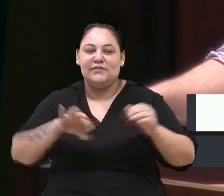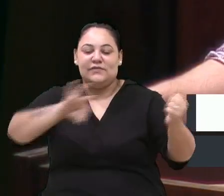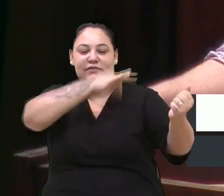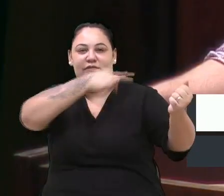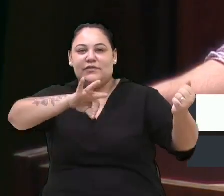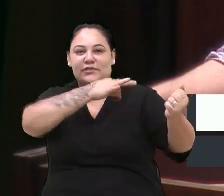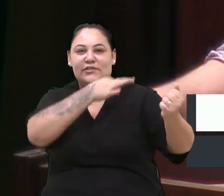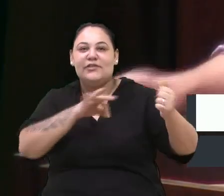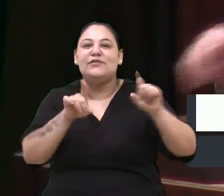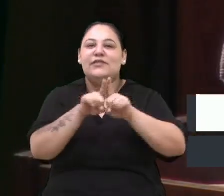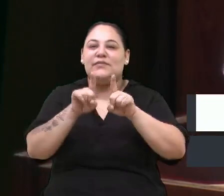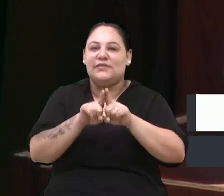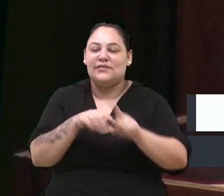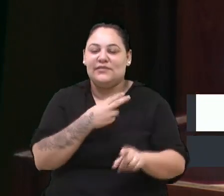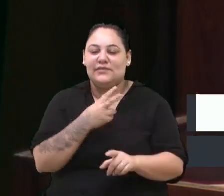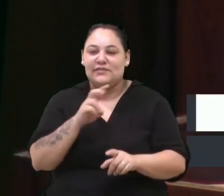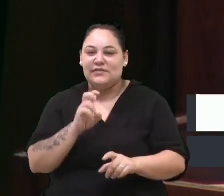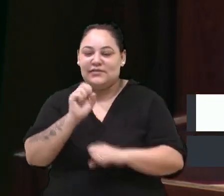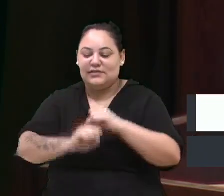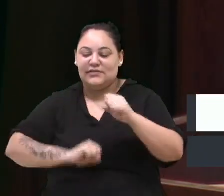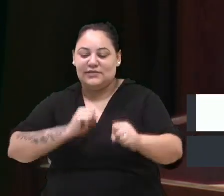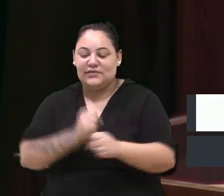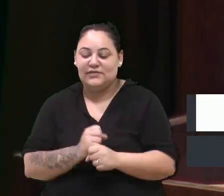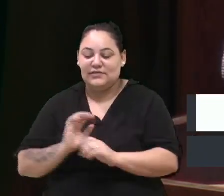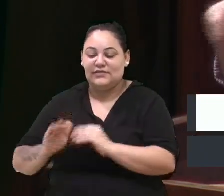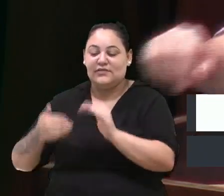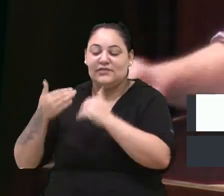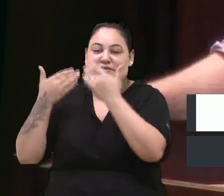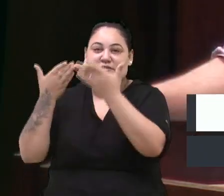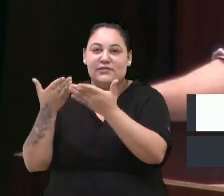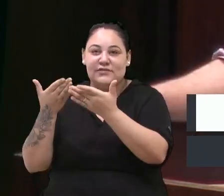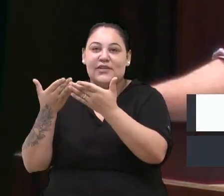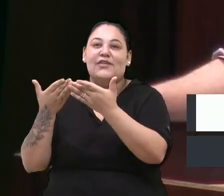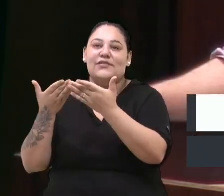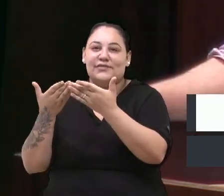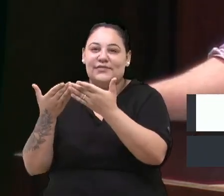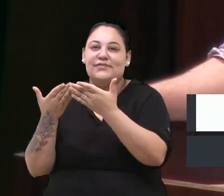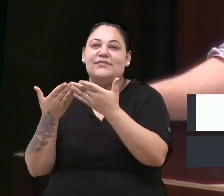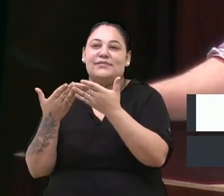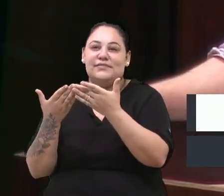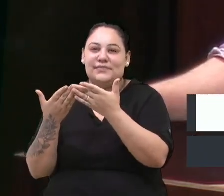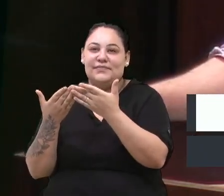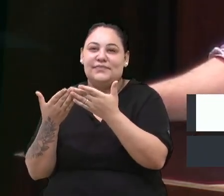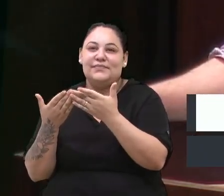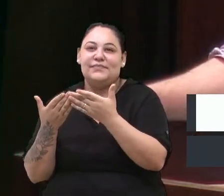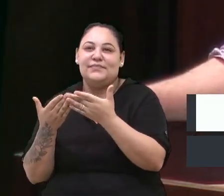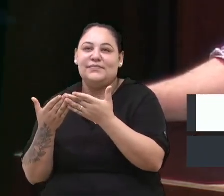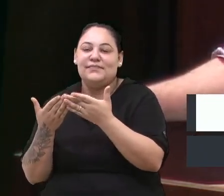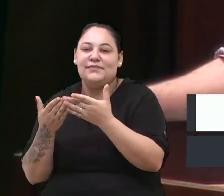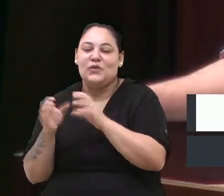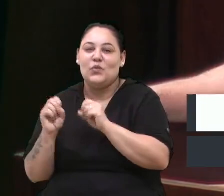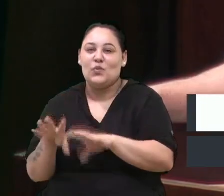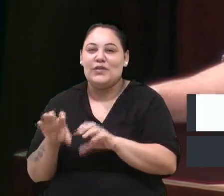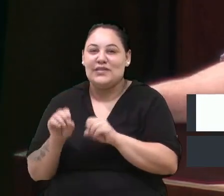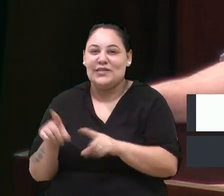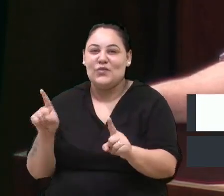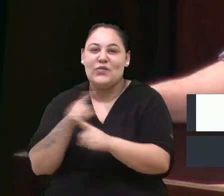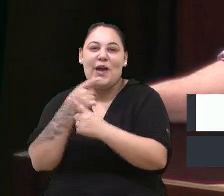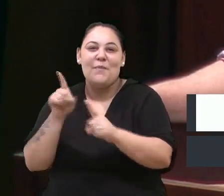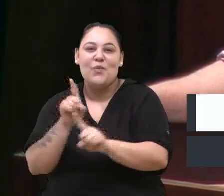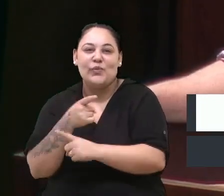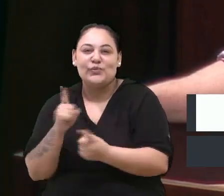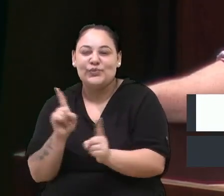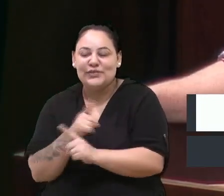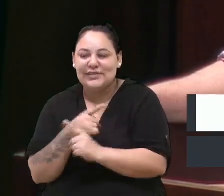há 35 anos desenvolve, né, vamos dizer assim, o ensino musical, o ensino